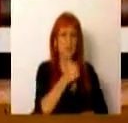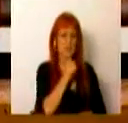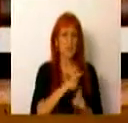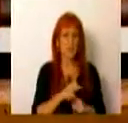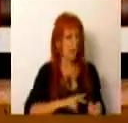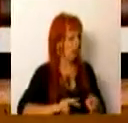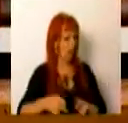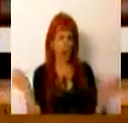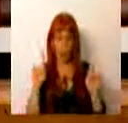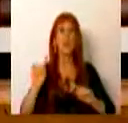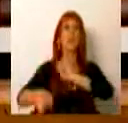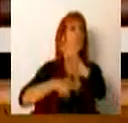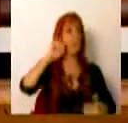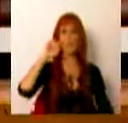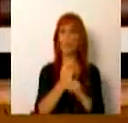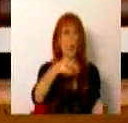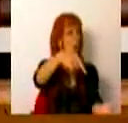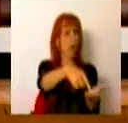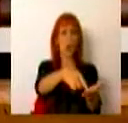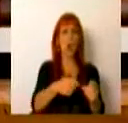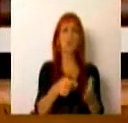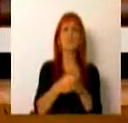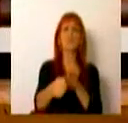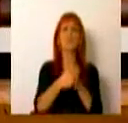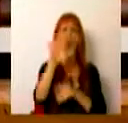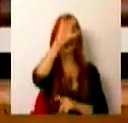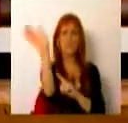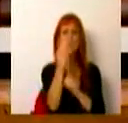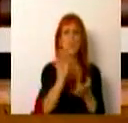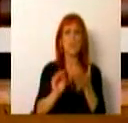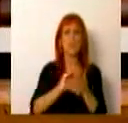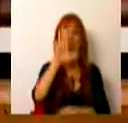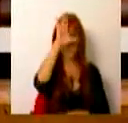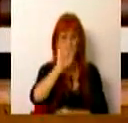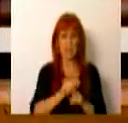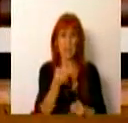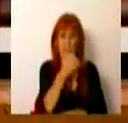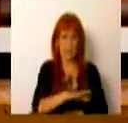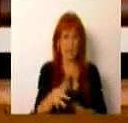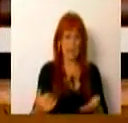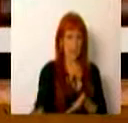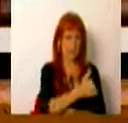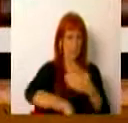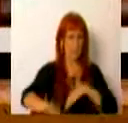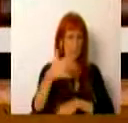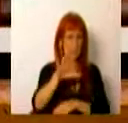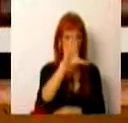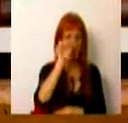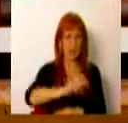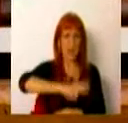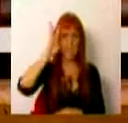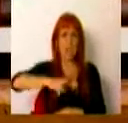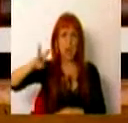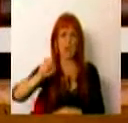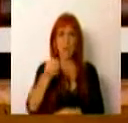não atualizar e depois não cobrando os emolumentos consulares, onde o Estado já perdeu em receita cerca de 10 milhões